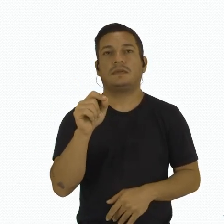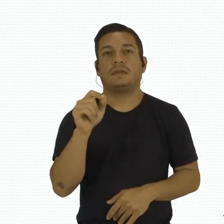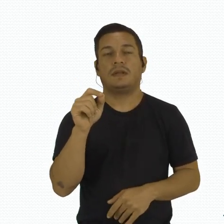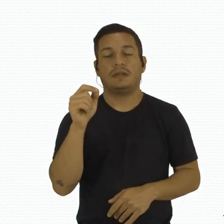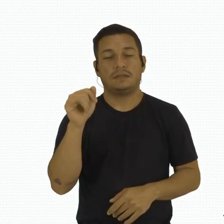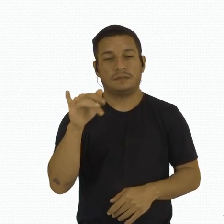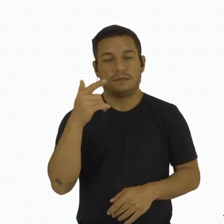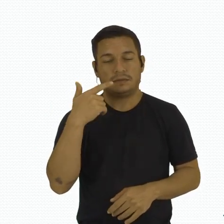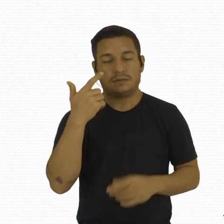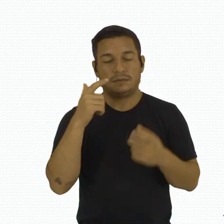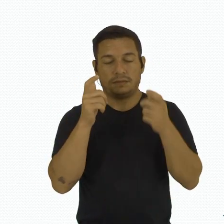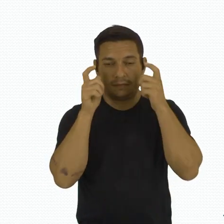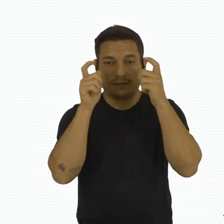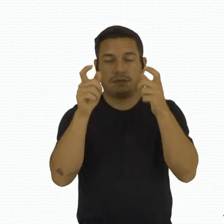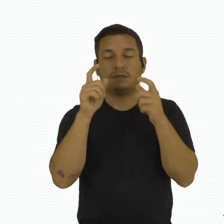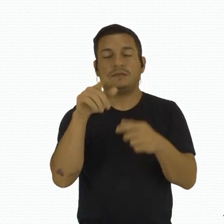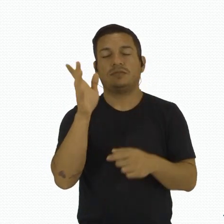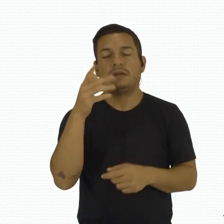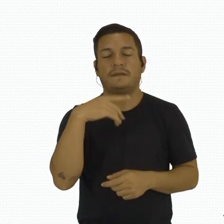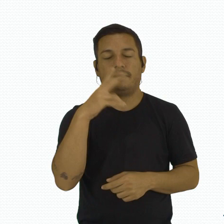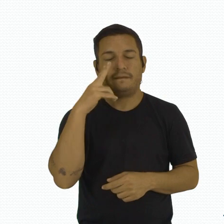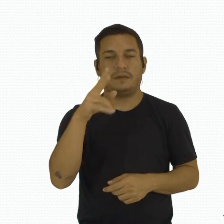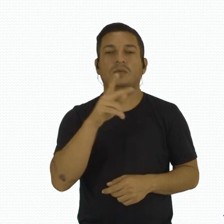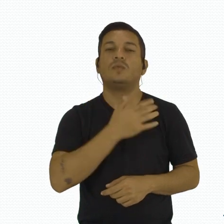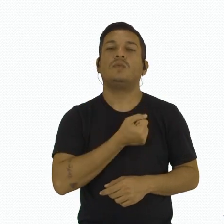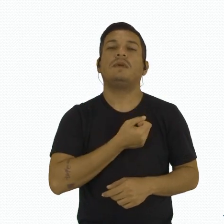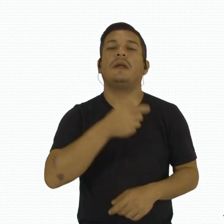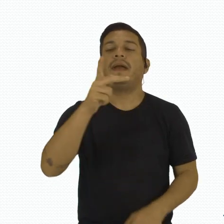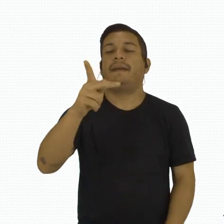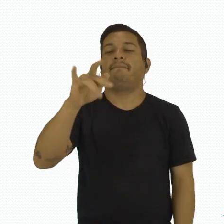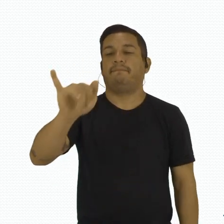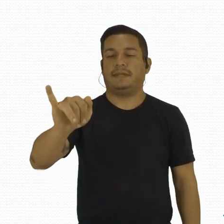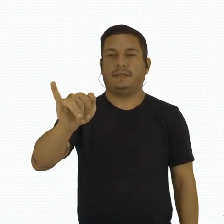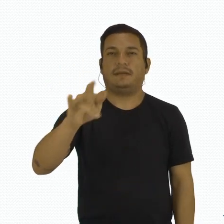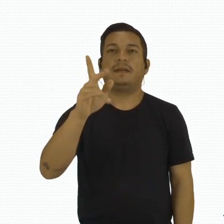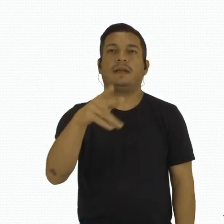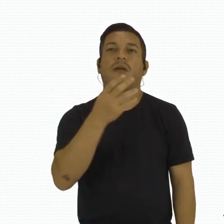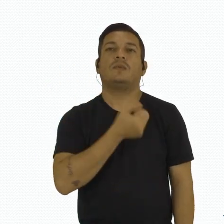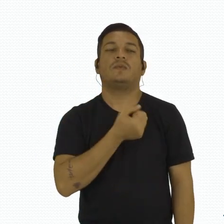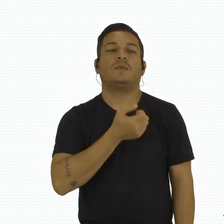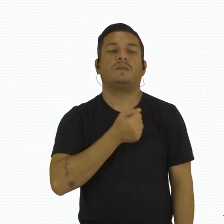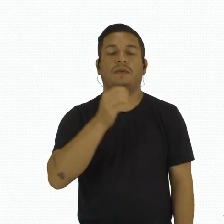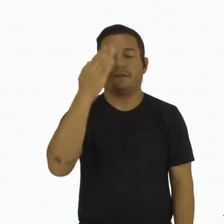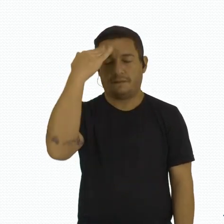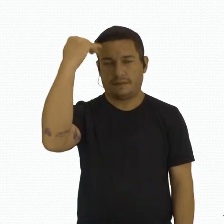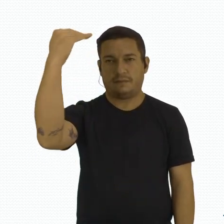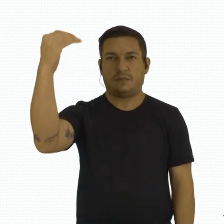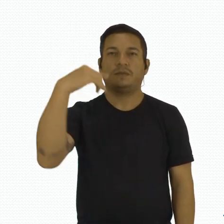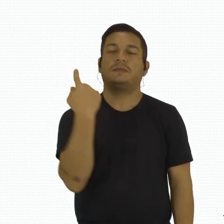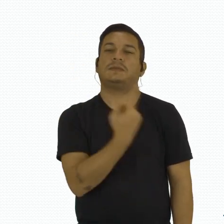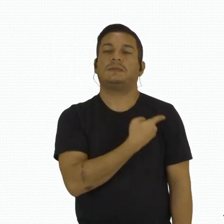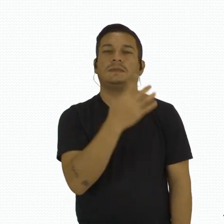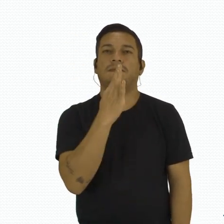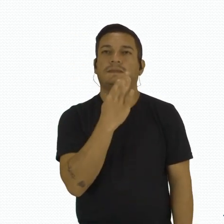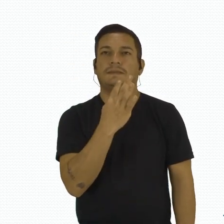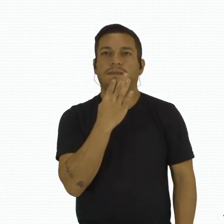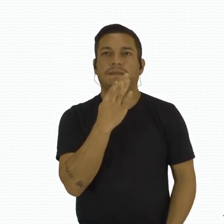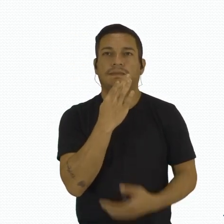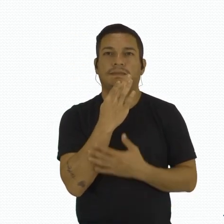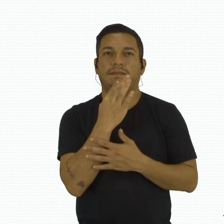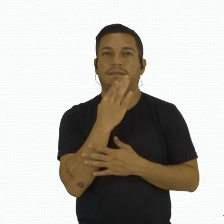dele, você sabe, você já ouviu falar no número π. O número π é o exemplo de número irracional mais famoso que nós conhecemos,